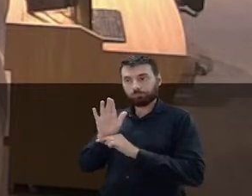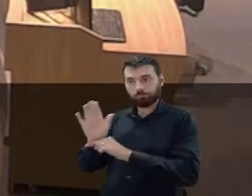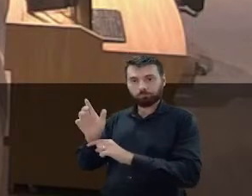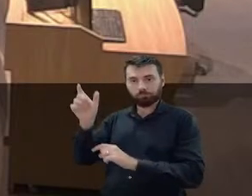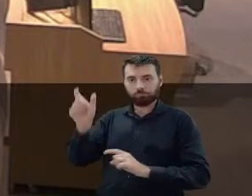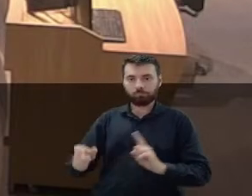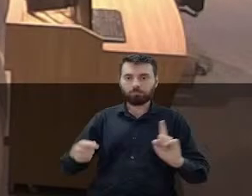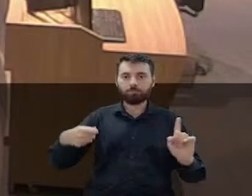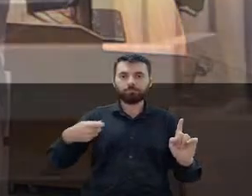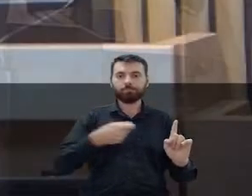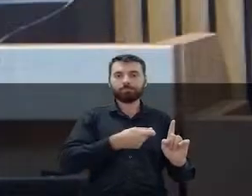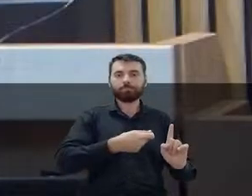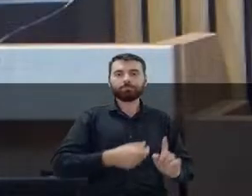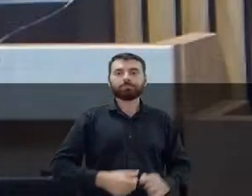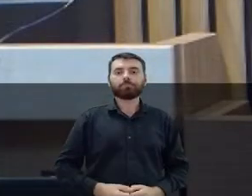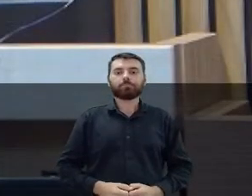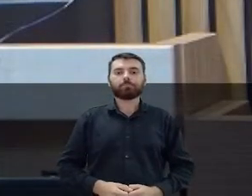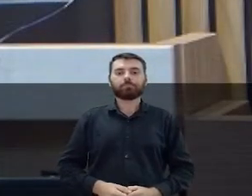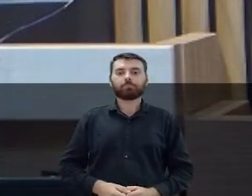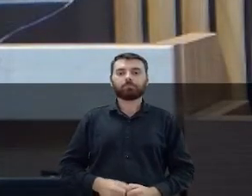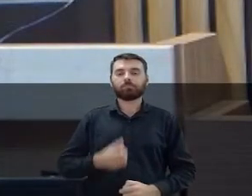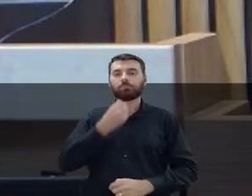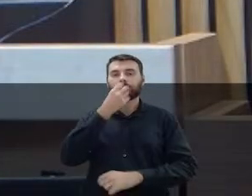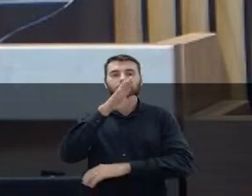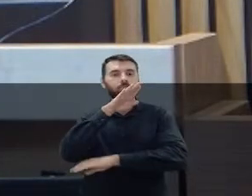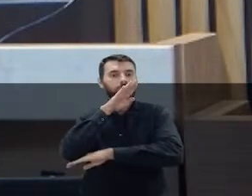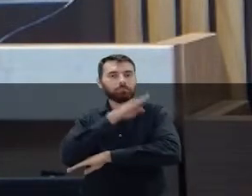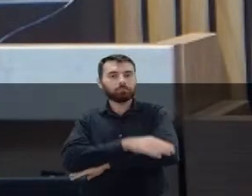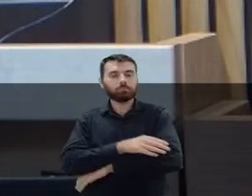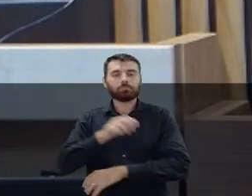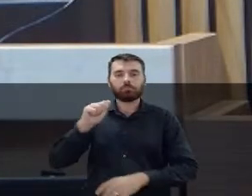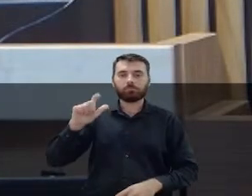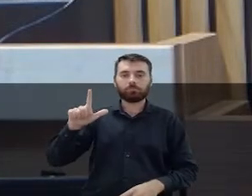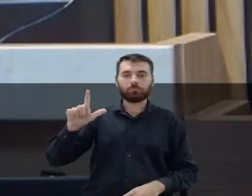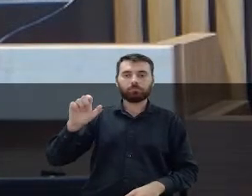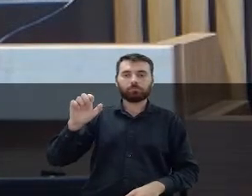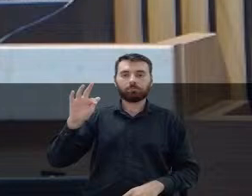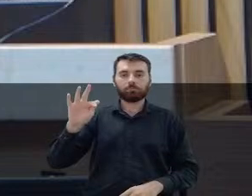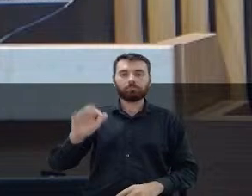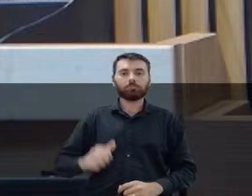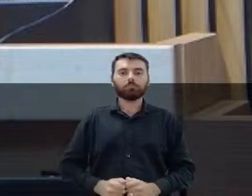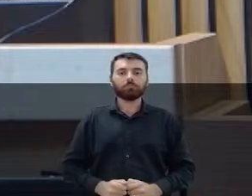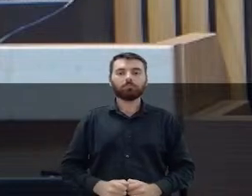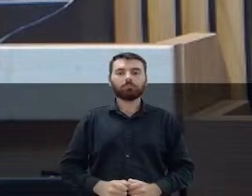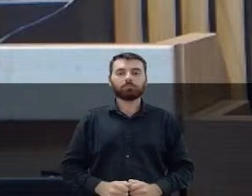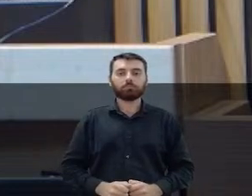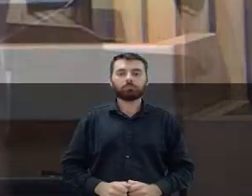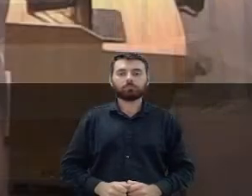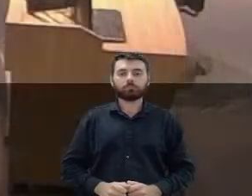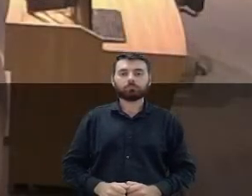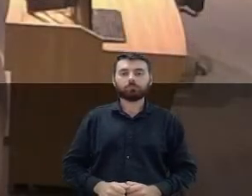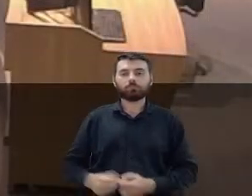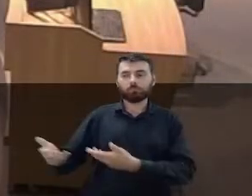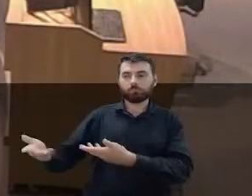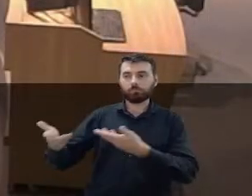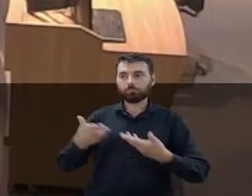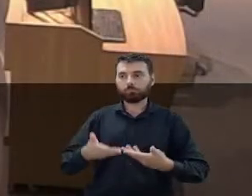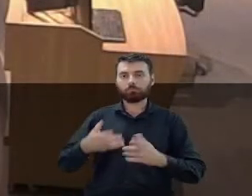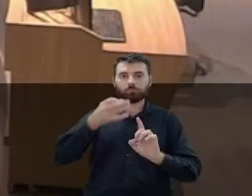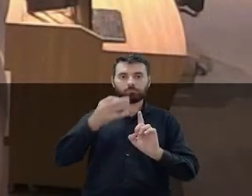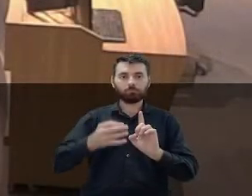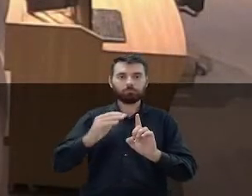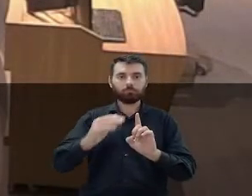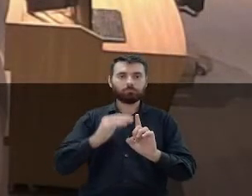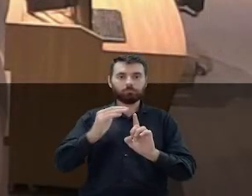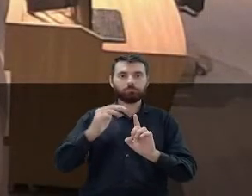Boa tarde, doutor Aleph. Boa tarde, excelência. Boa tarde. Com a palavra o desembargador Nicanor. Pois